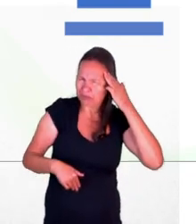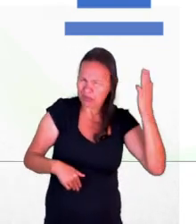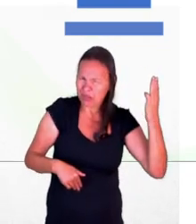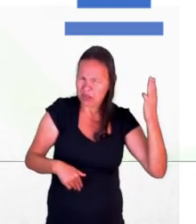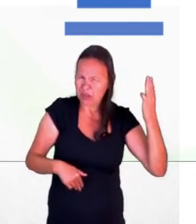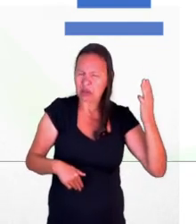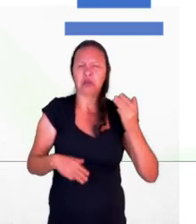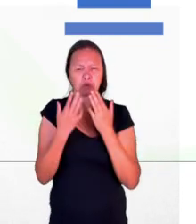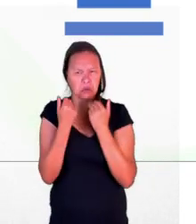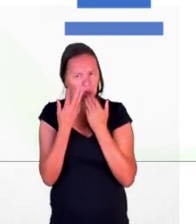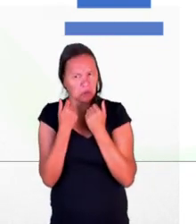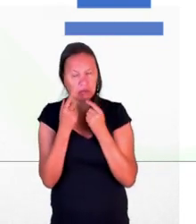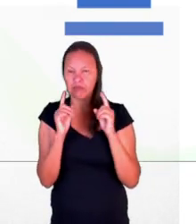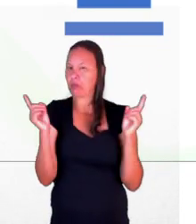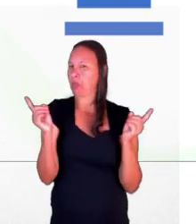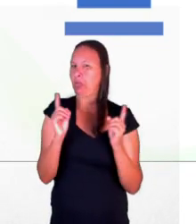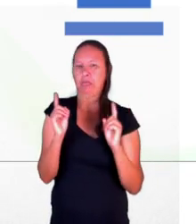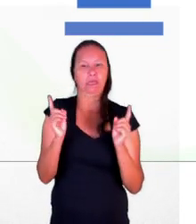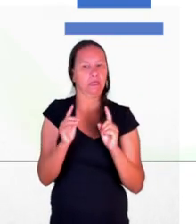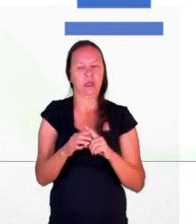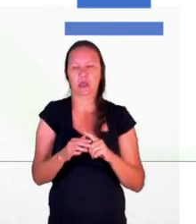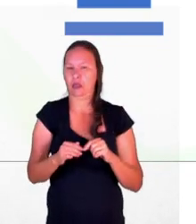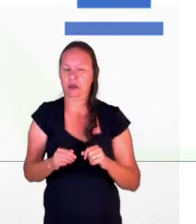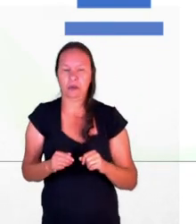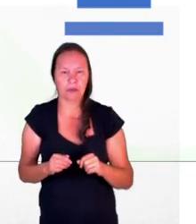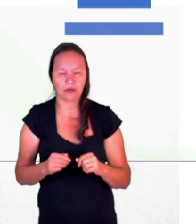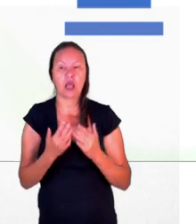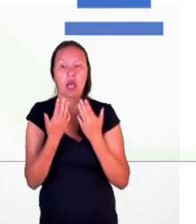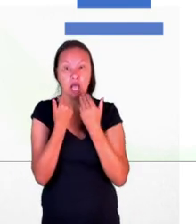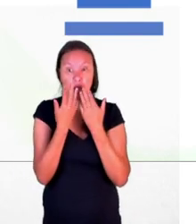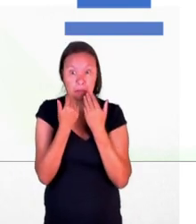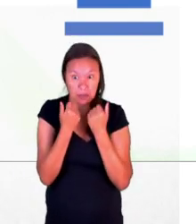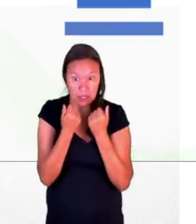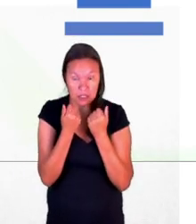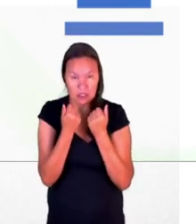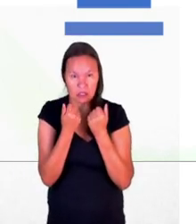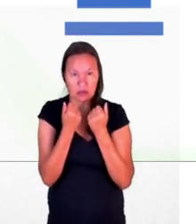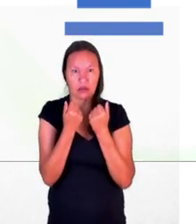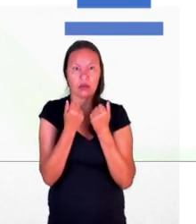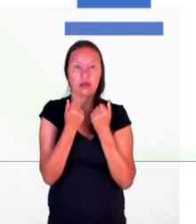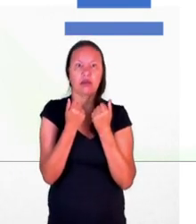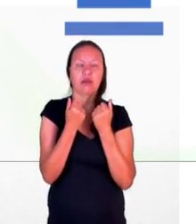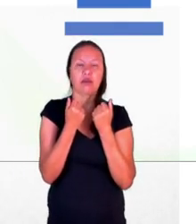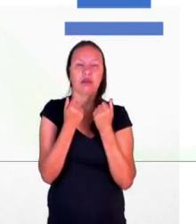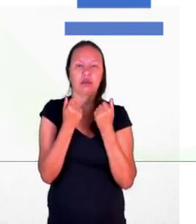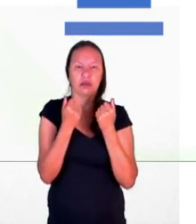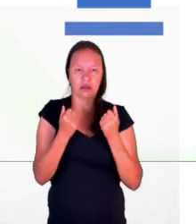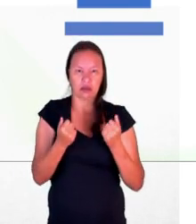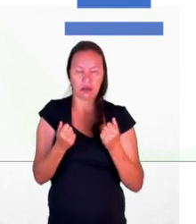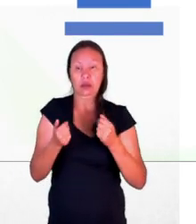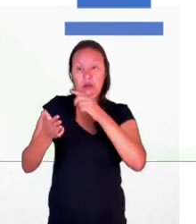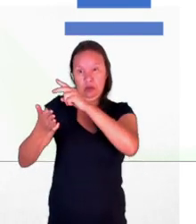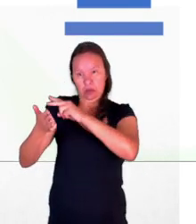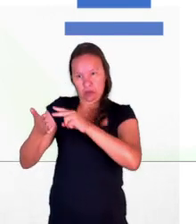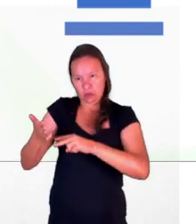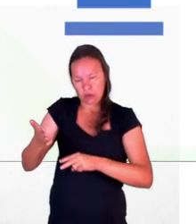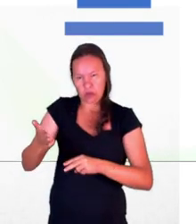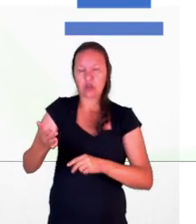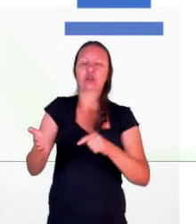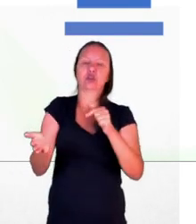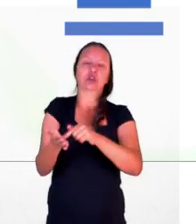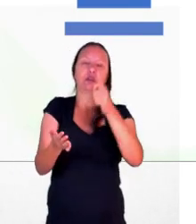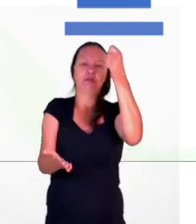ser alimentação não gente a alimentação desenhada no sistema